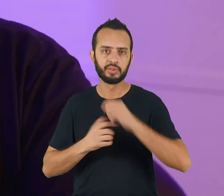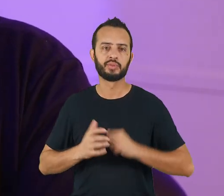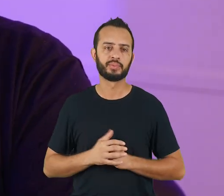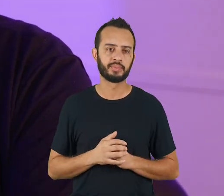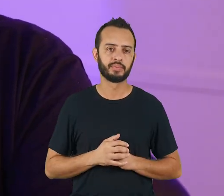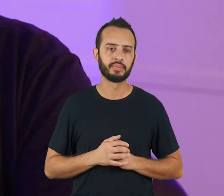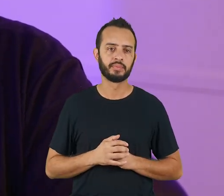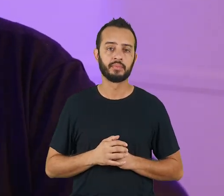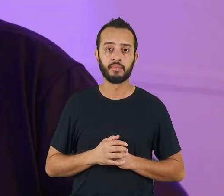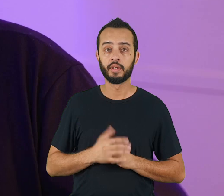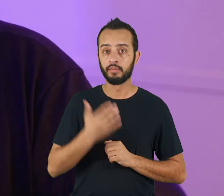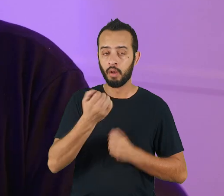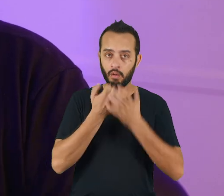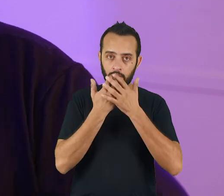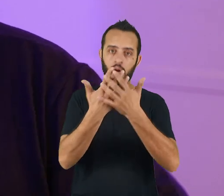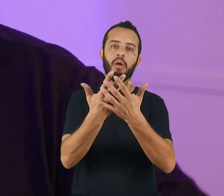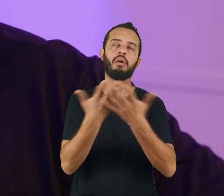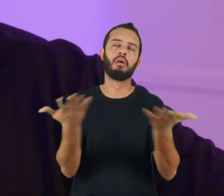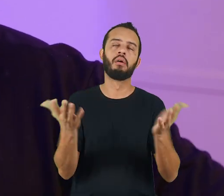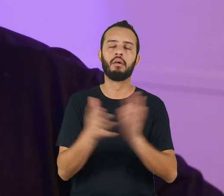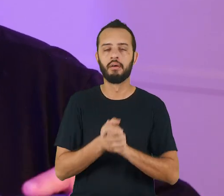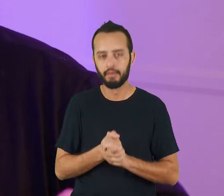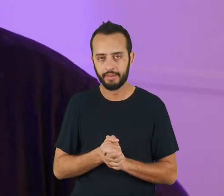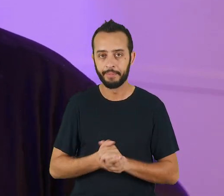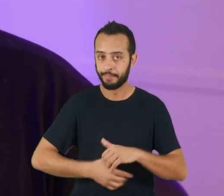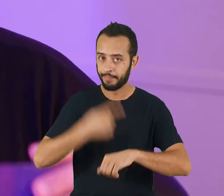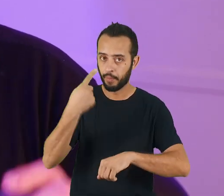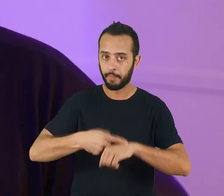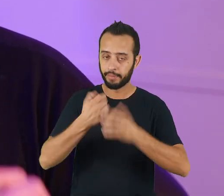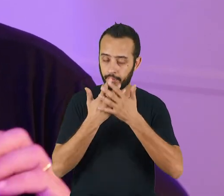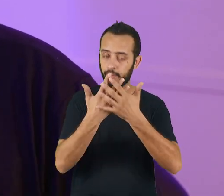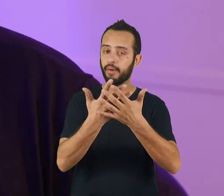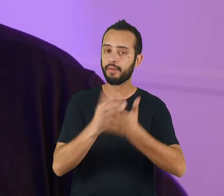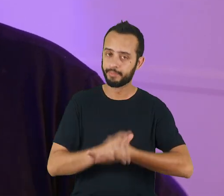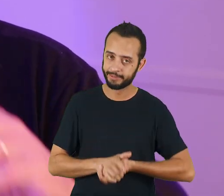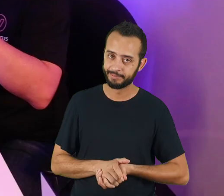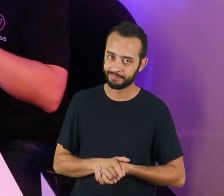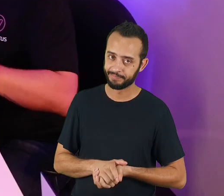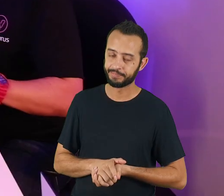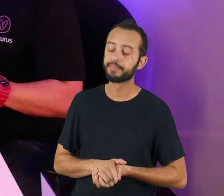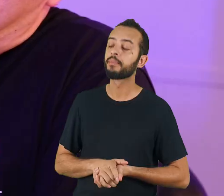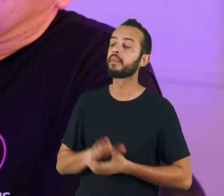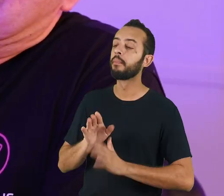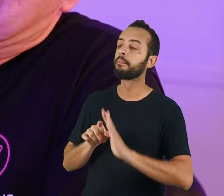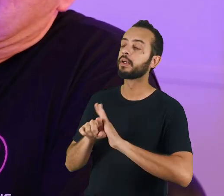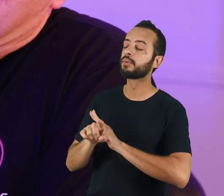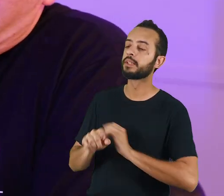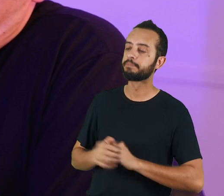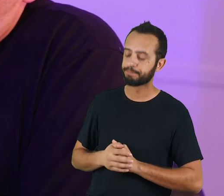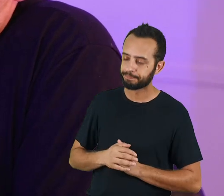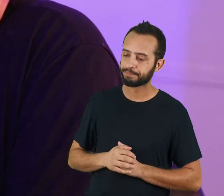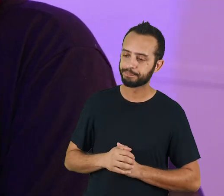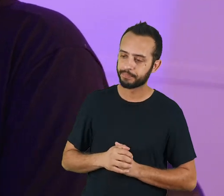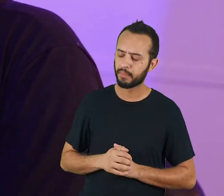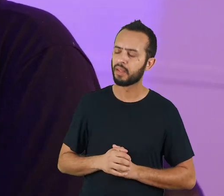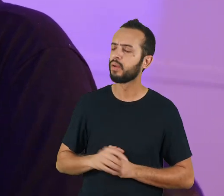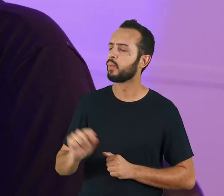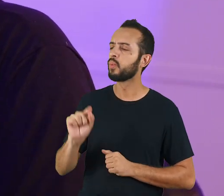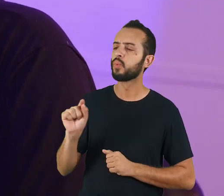hum vocês são desabafo tá né Aline que que